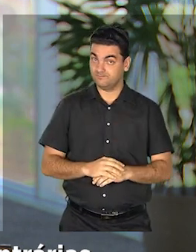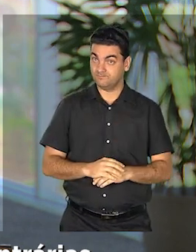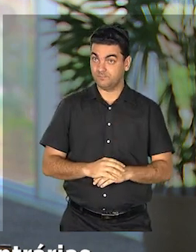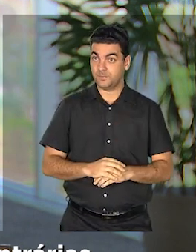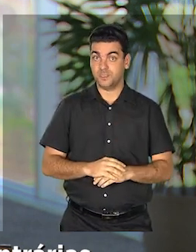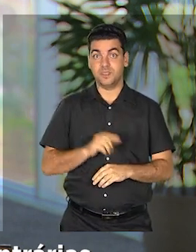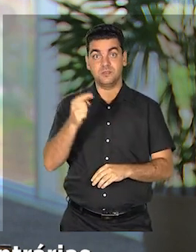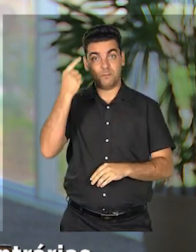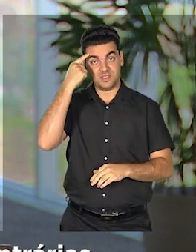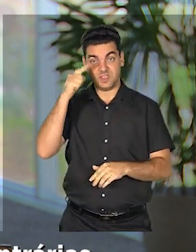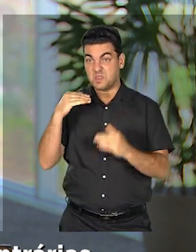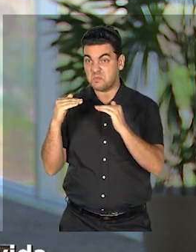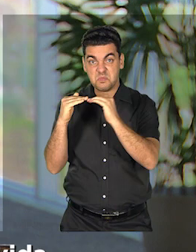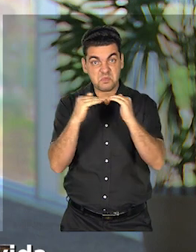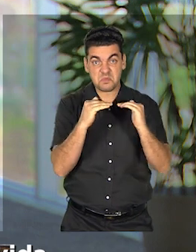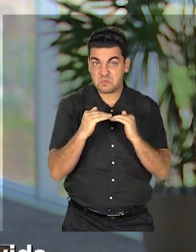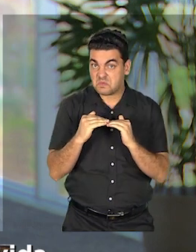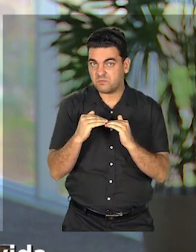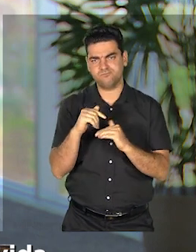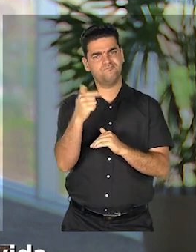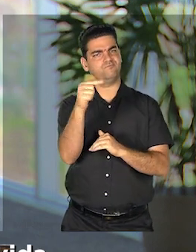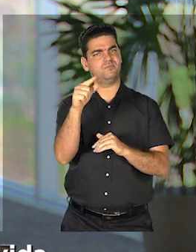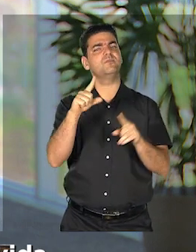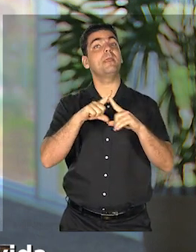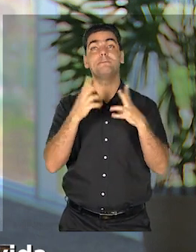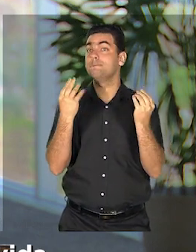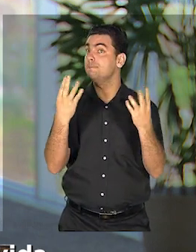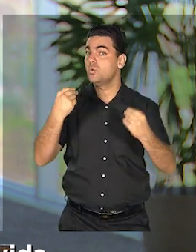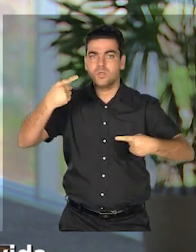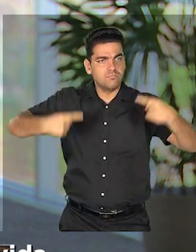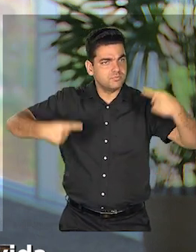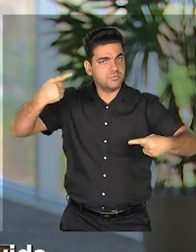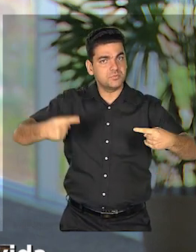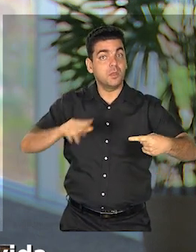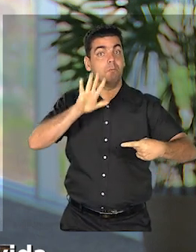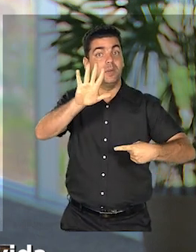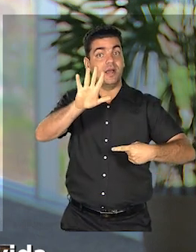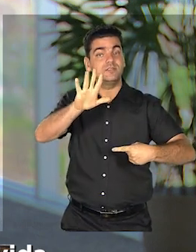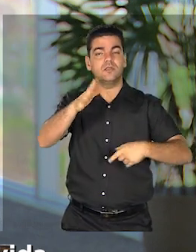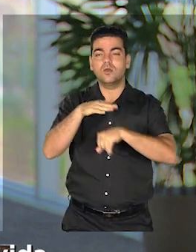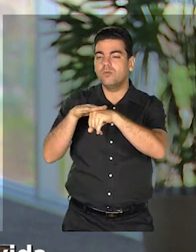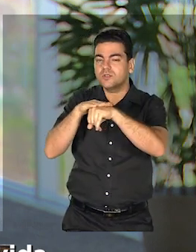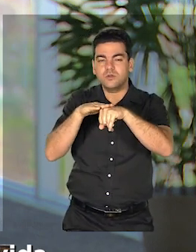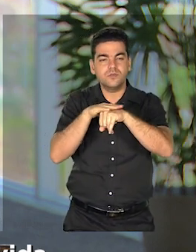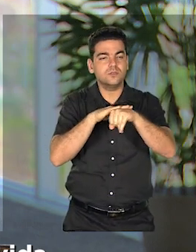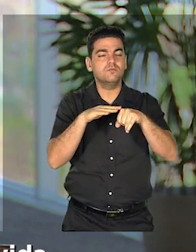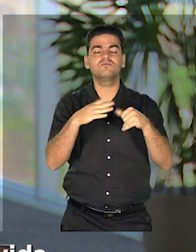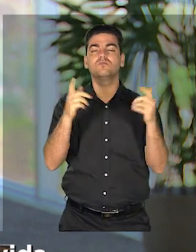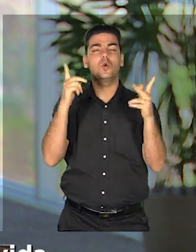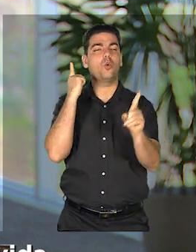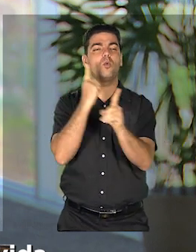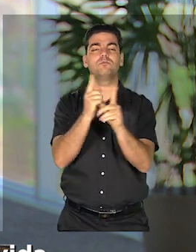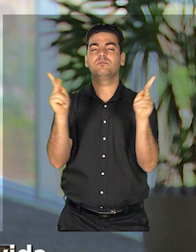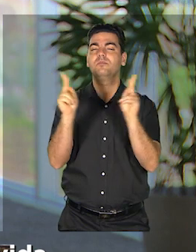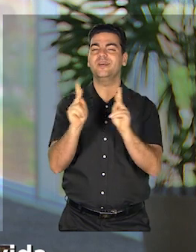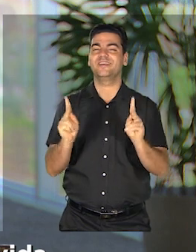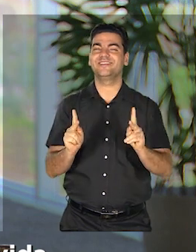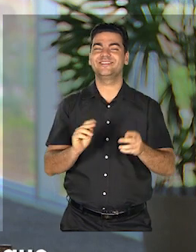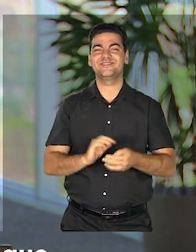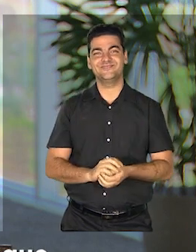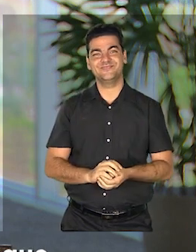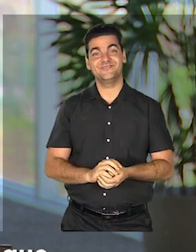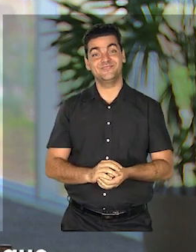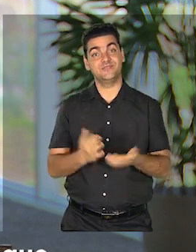não é o regime do consenso mas aquele em que a divergência é absorvida de maneira institucional e